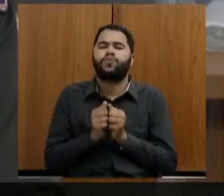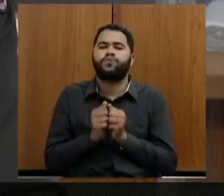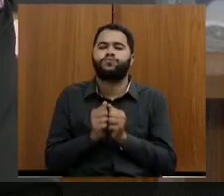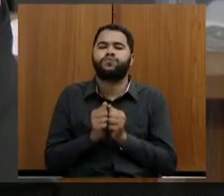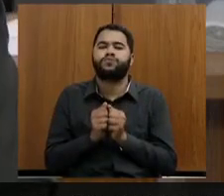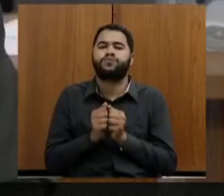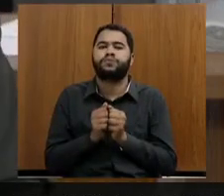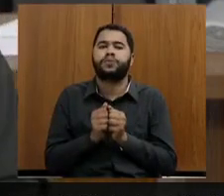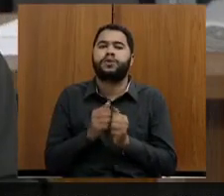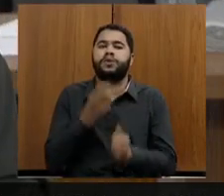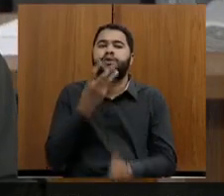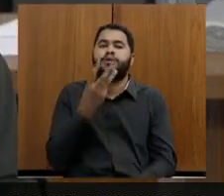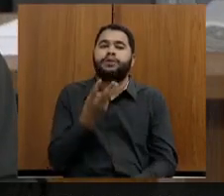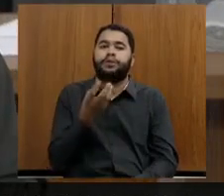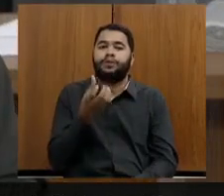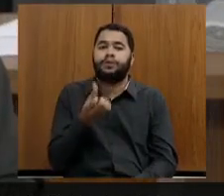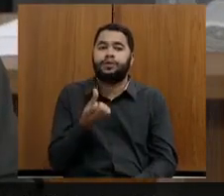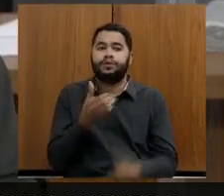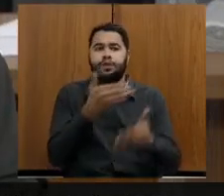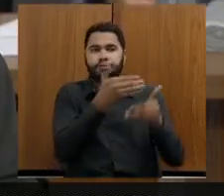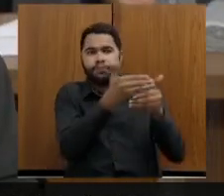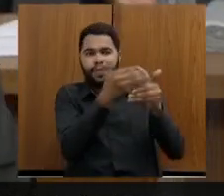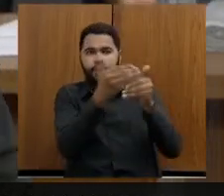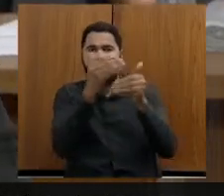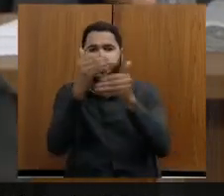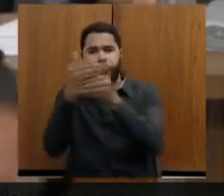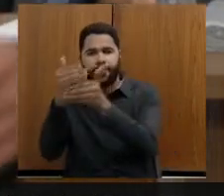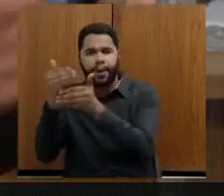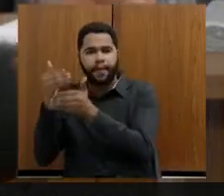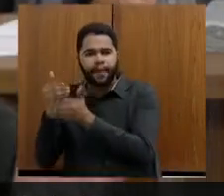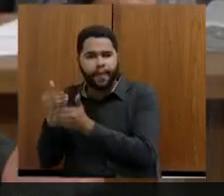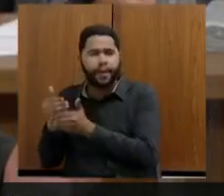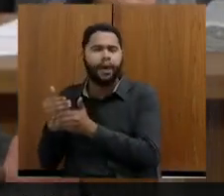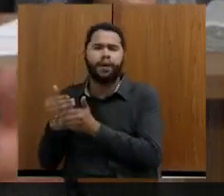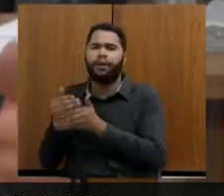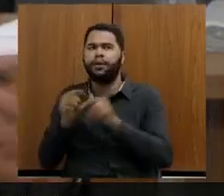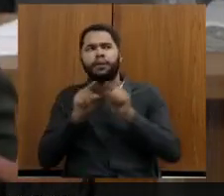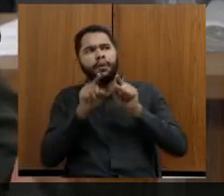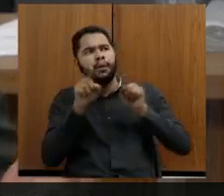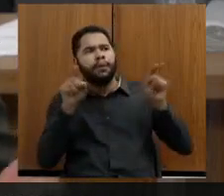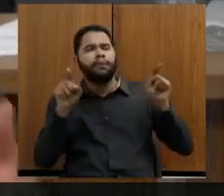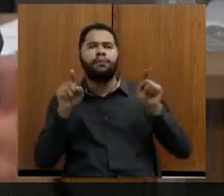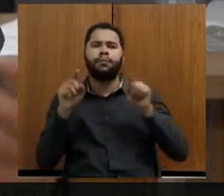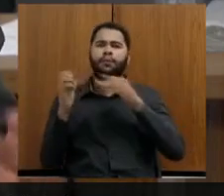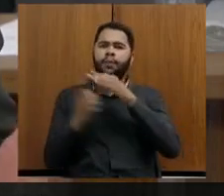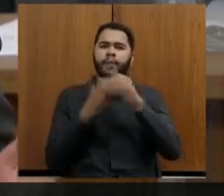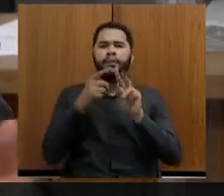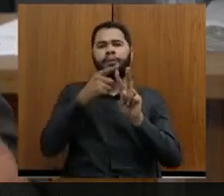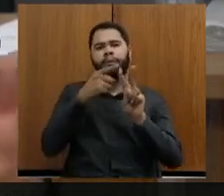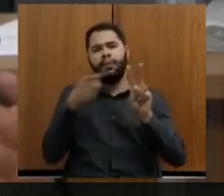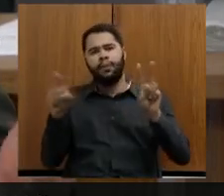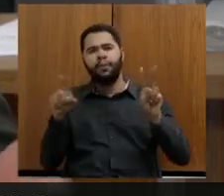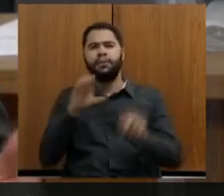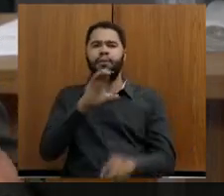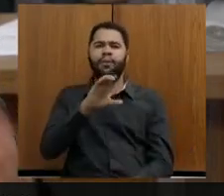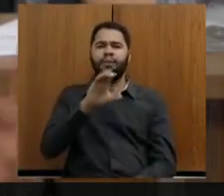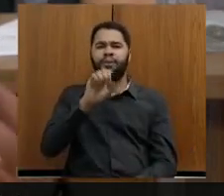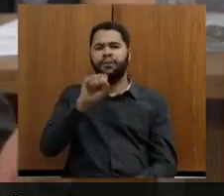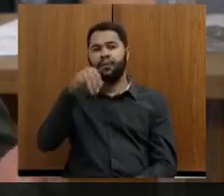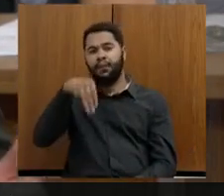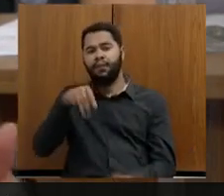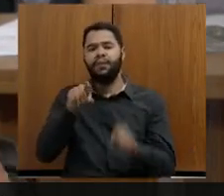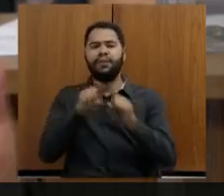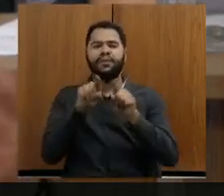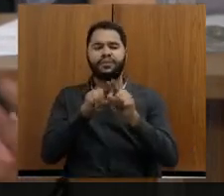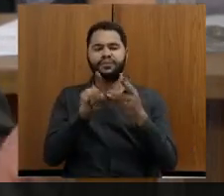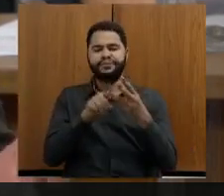ao menos 36 barragens barragens de diversas empresas da Vale da CSN da